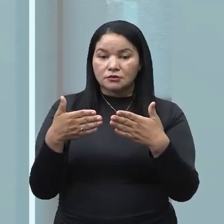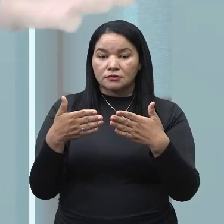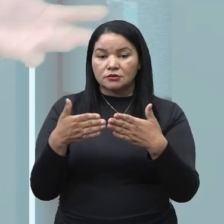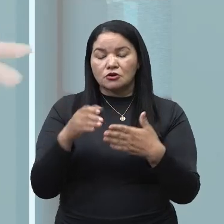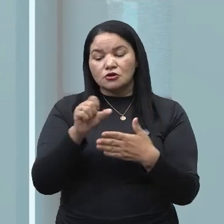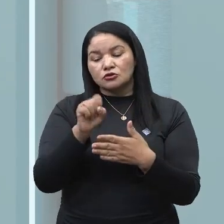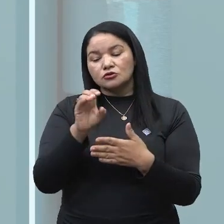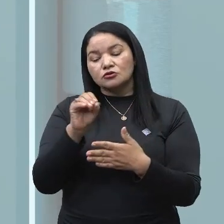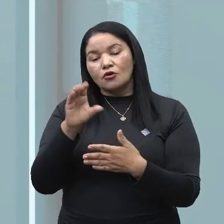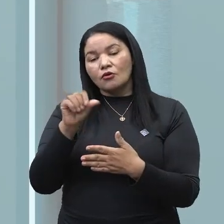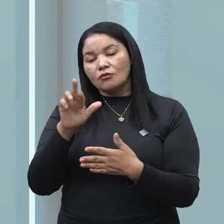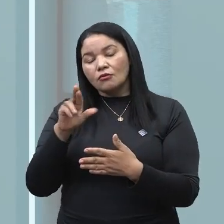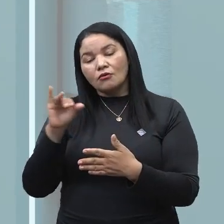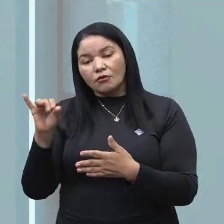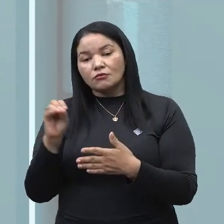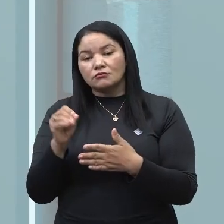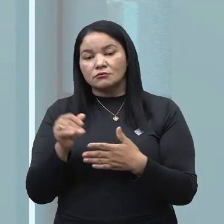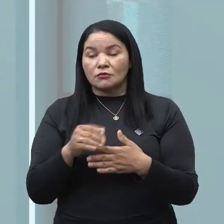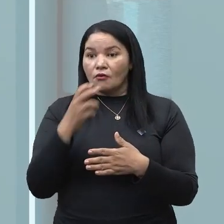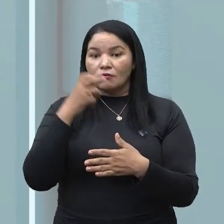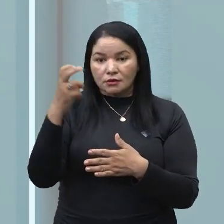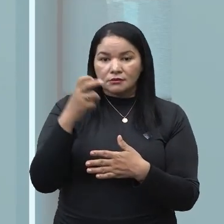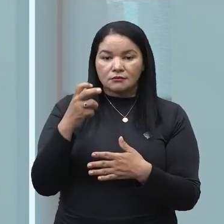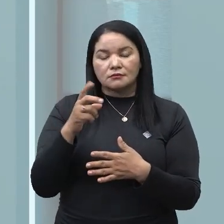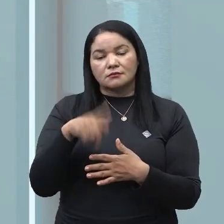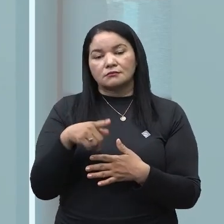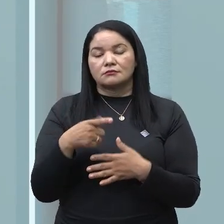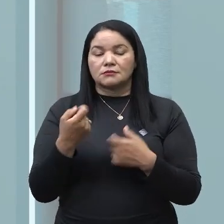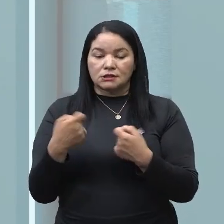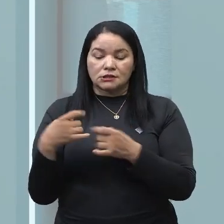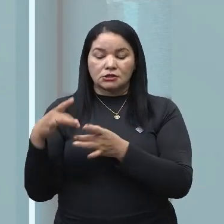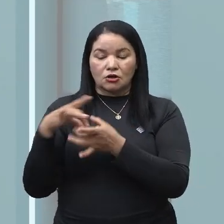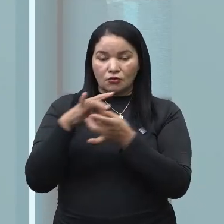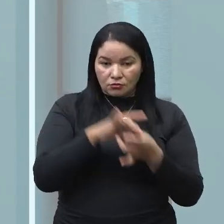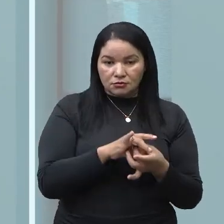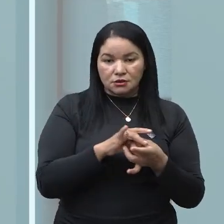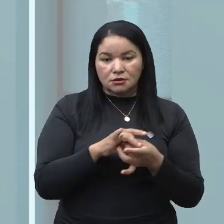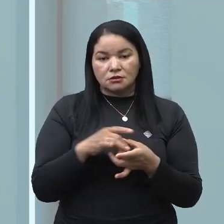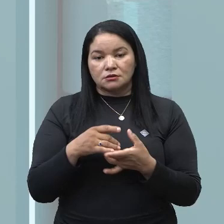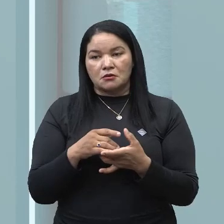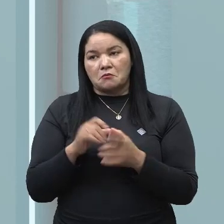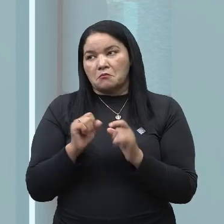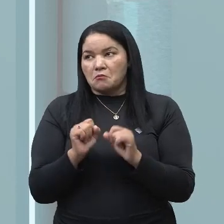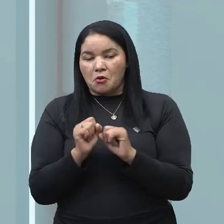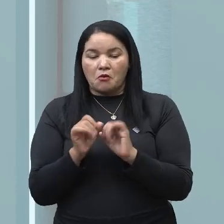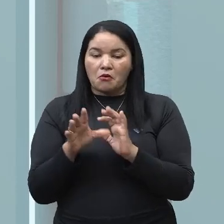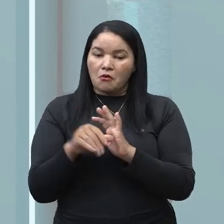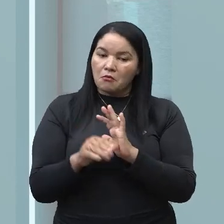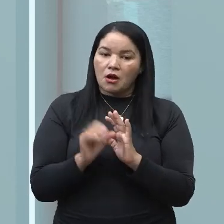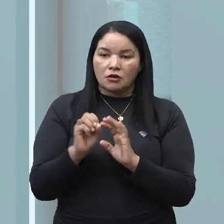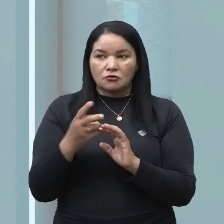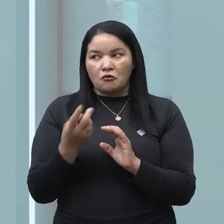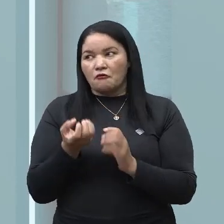vai ter que ter um contexto ali para eu falar essa frase, né? Estou sendo roubado, está pegando fogo, sei lá, algo. Ele vai ter que ter